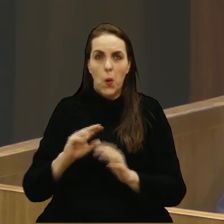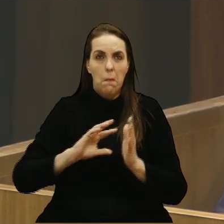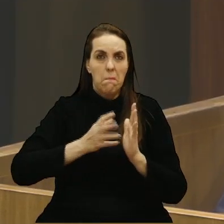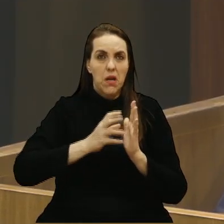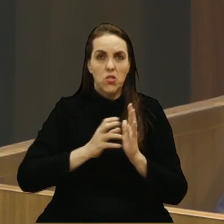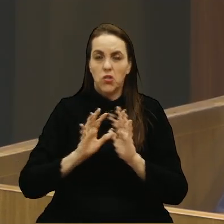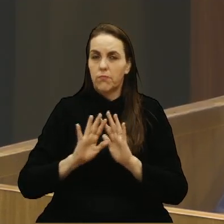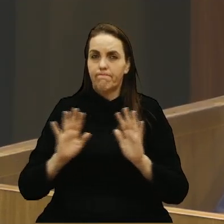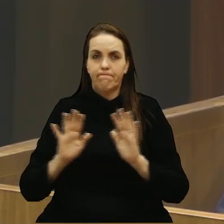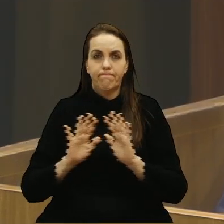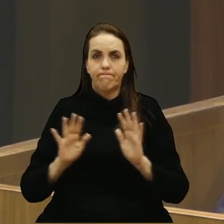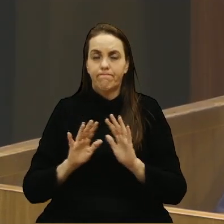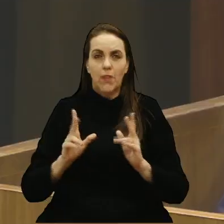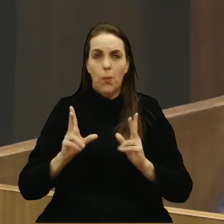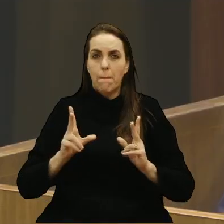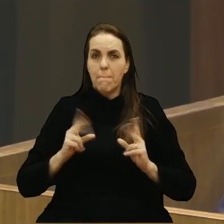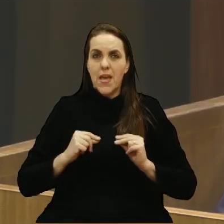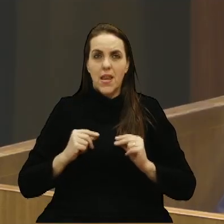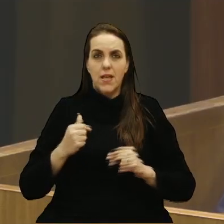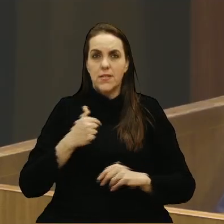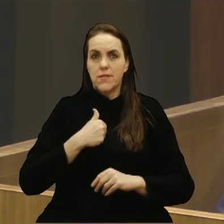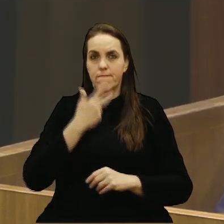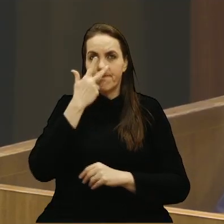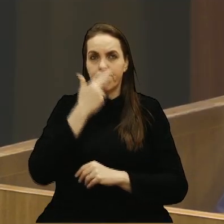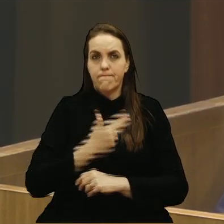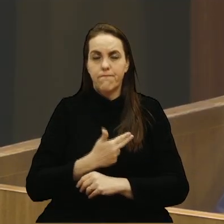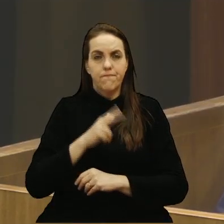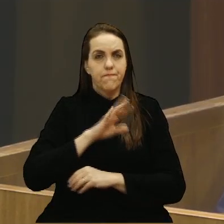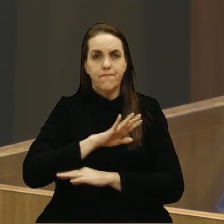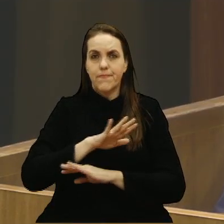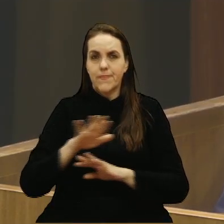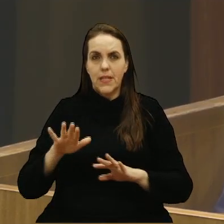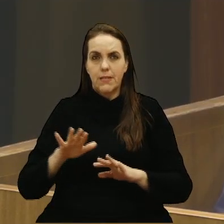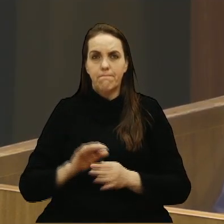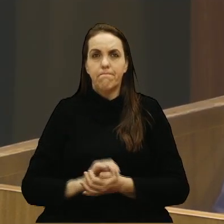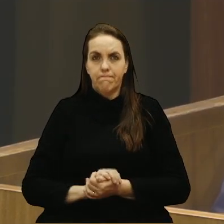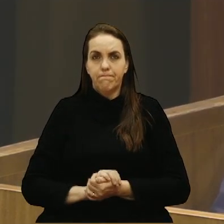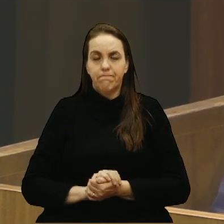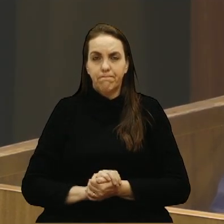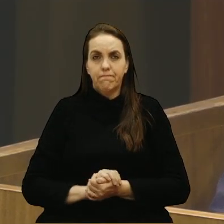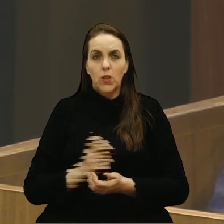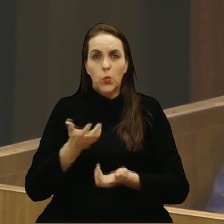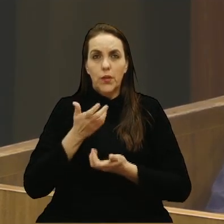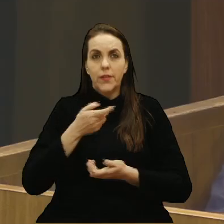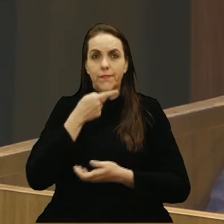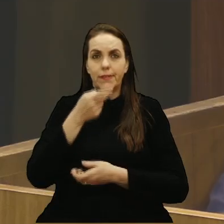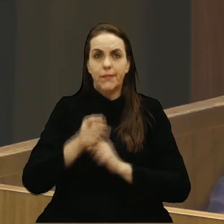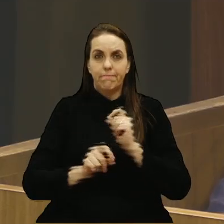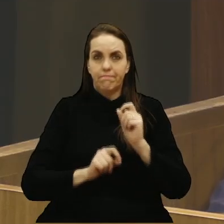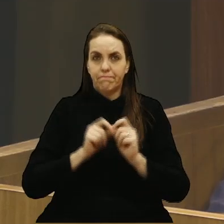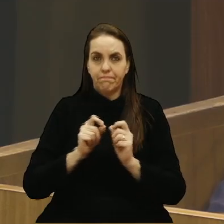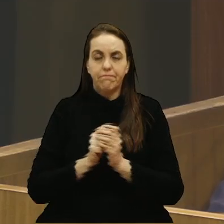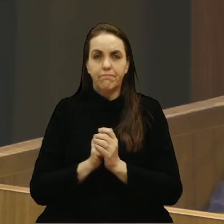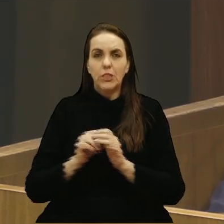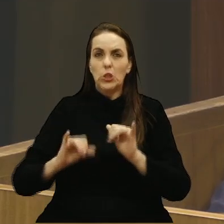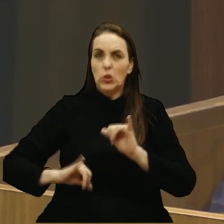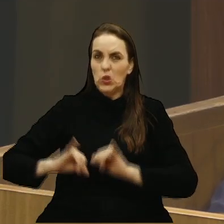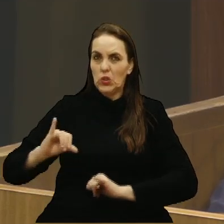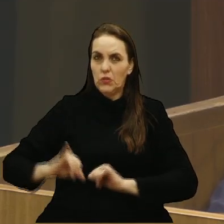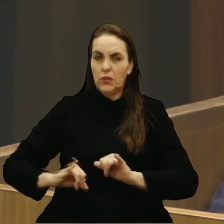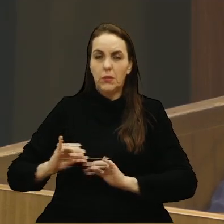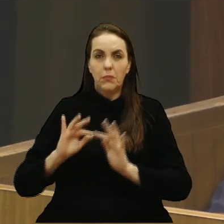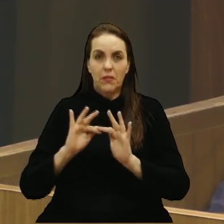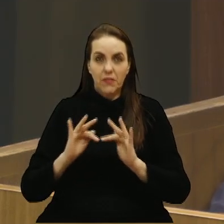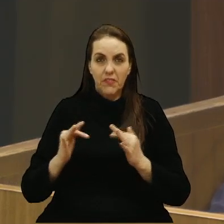nenhum merece passar pelo que eu passei. Nenhum. E queria dizer que o sofrimento que a minha